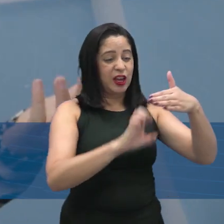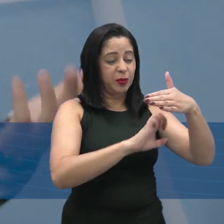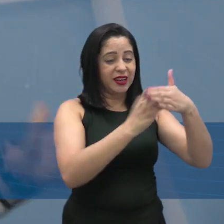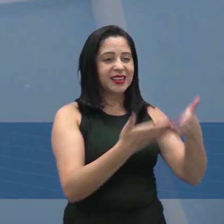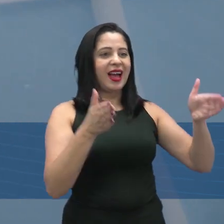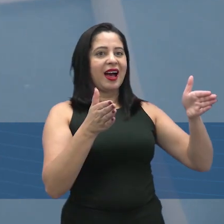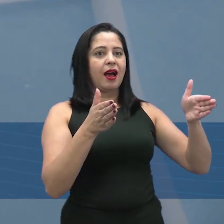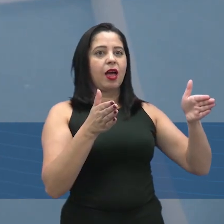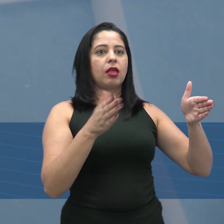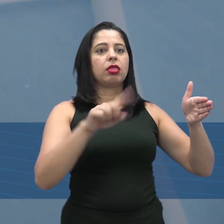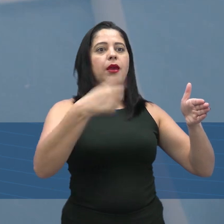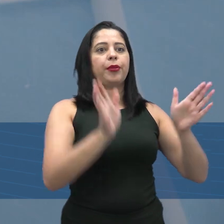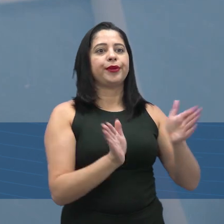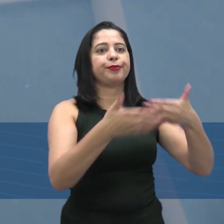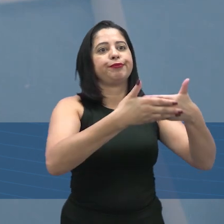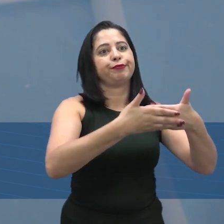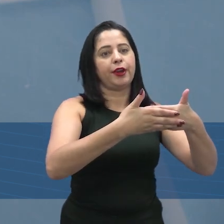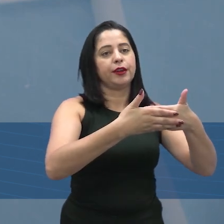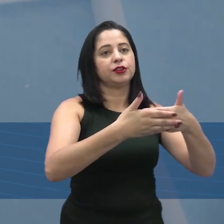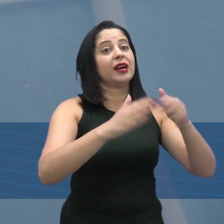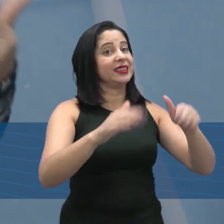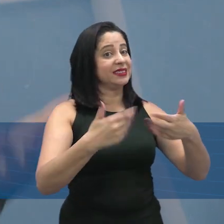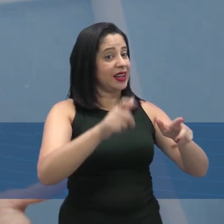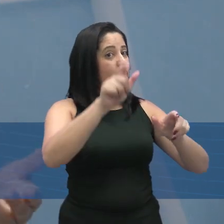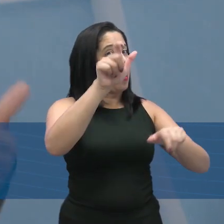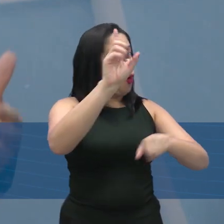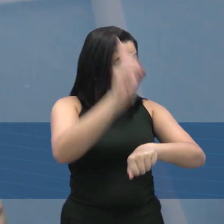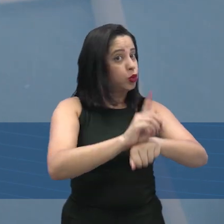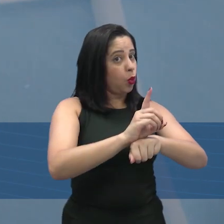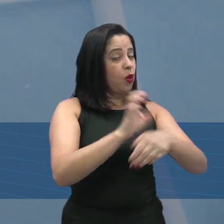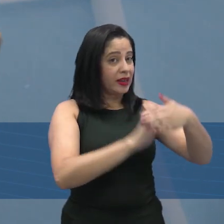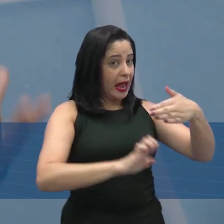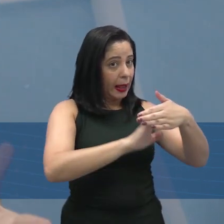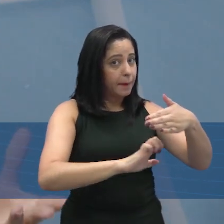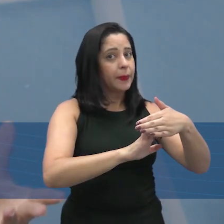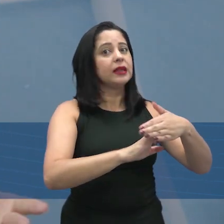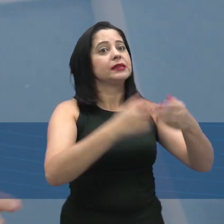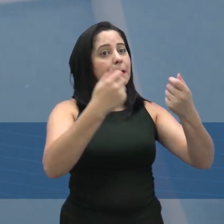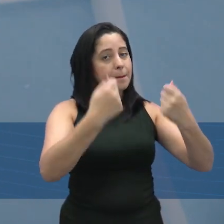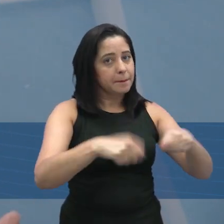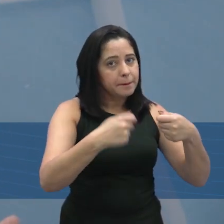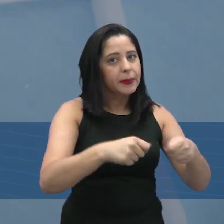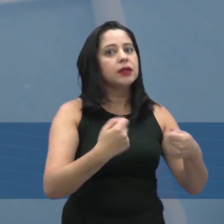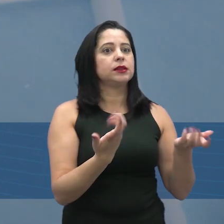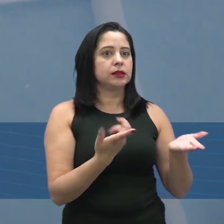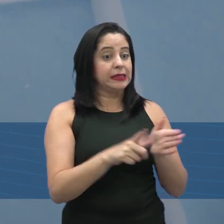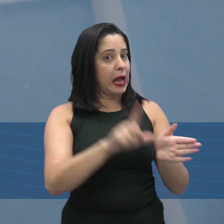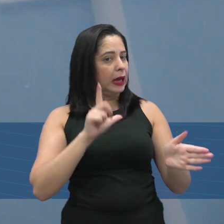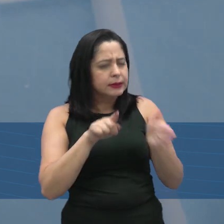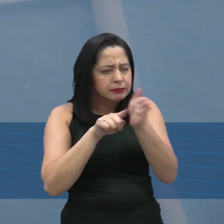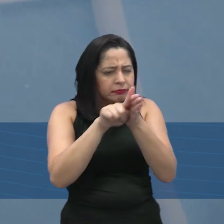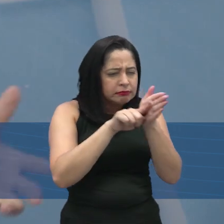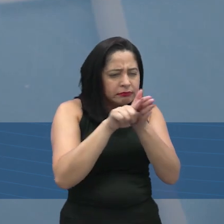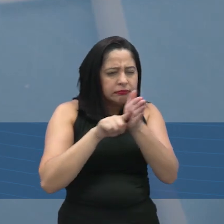essas pessoas tenham mecanismos ali, né, ferramentas para que elas consigam, de fato, abrir um negócio, né, aquela pesquisa prévia.